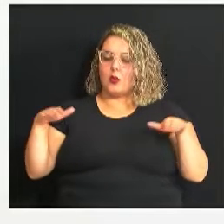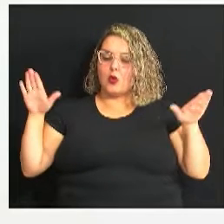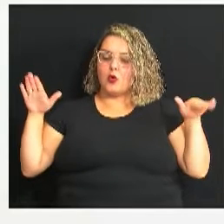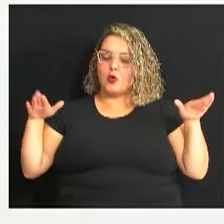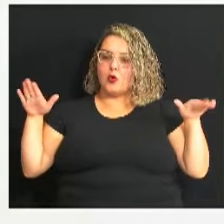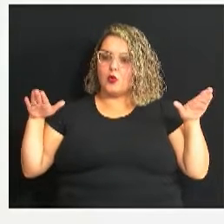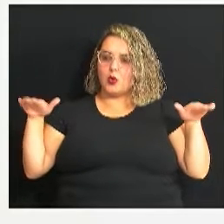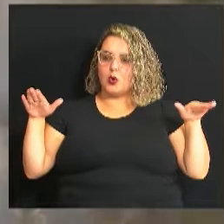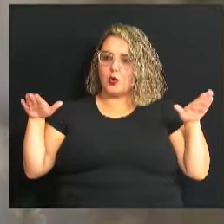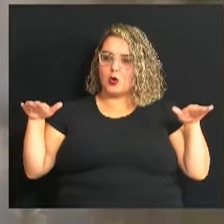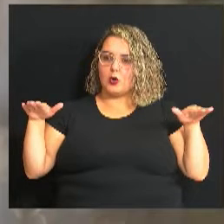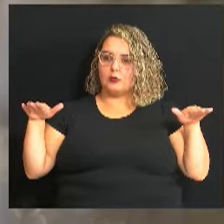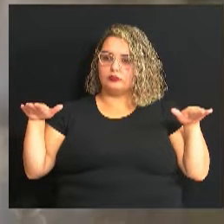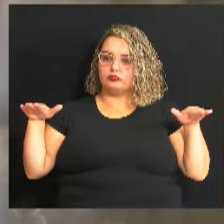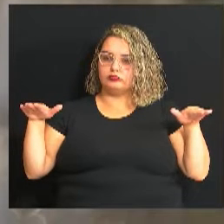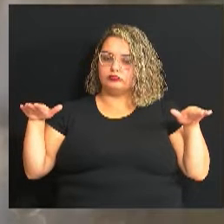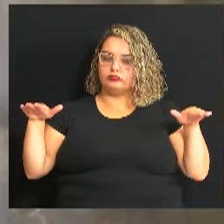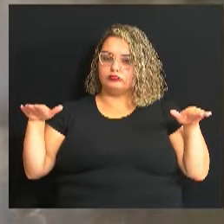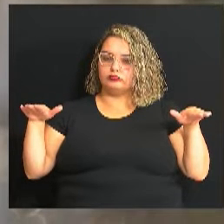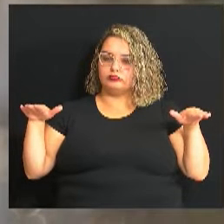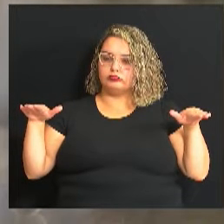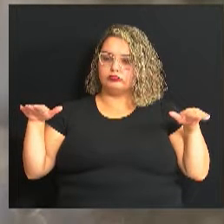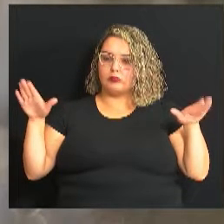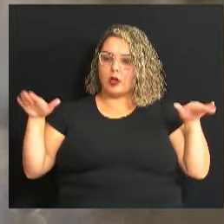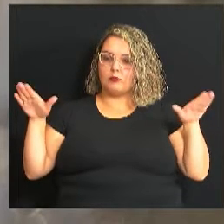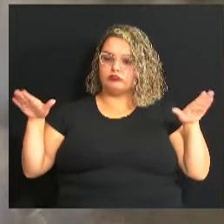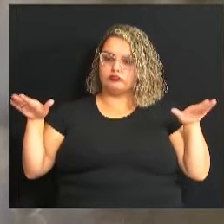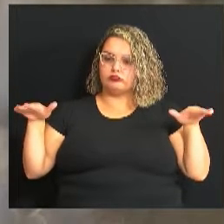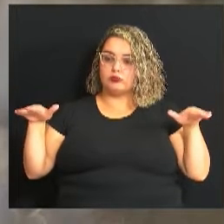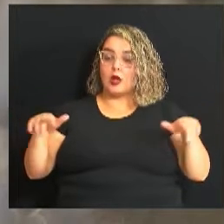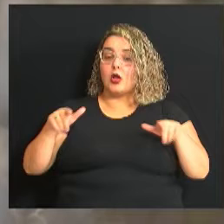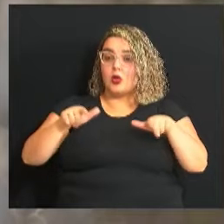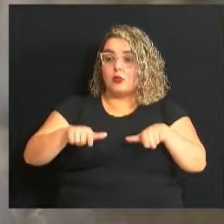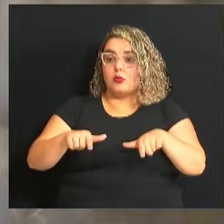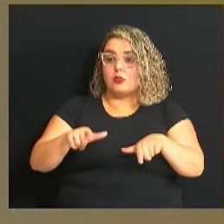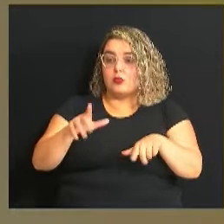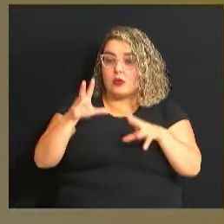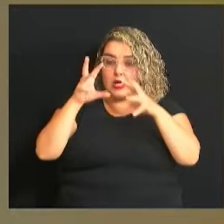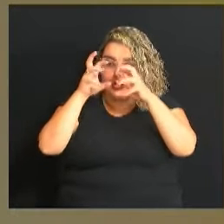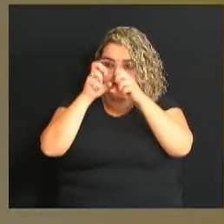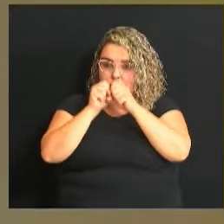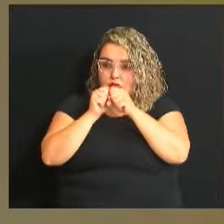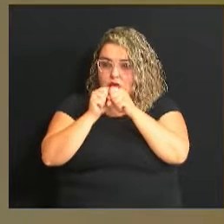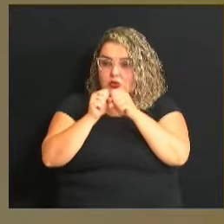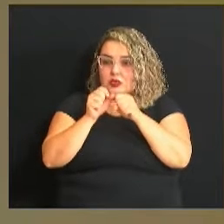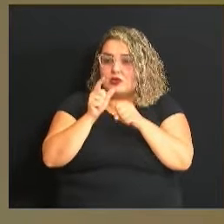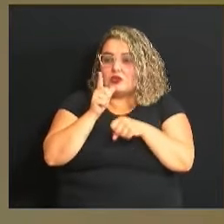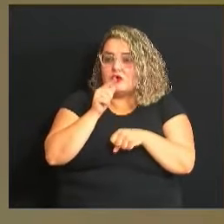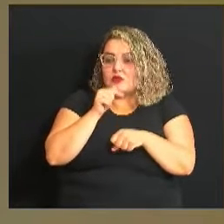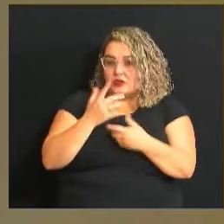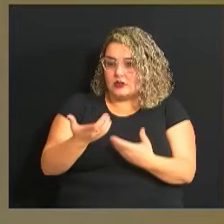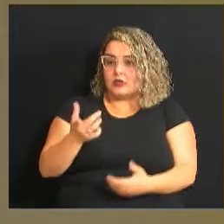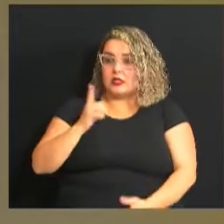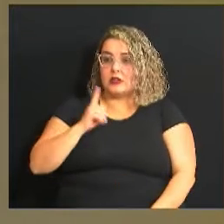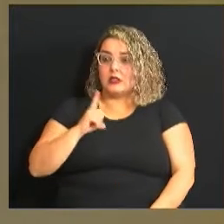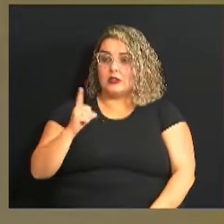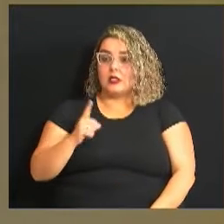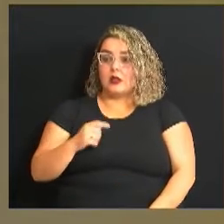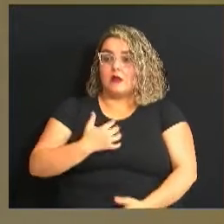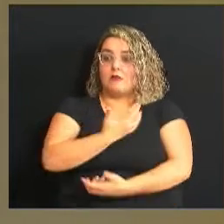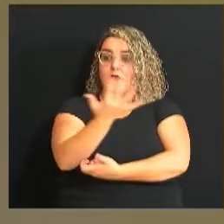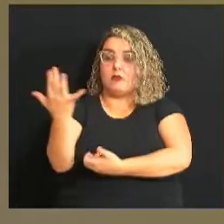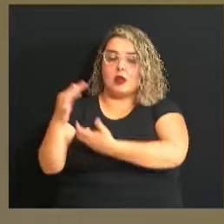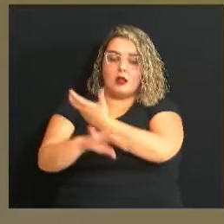quando está em repouso. Ele aparece geralmente em lugares úmidos e escuros, onde existam muitas plantas ou